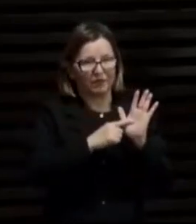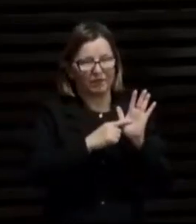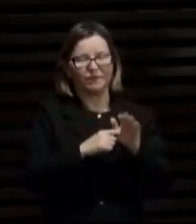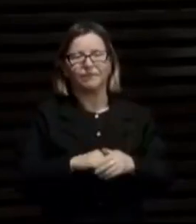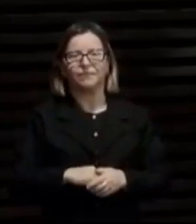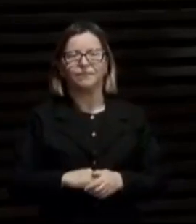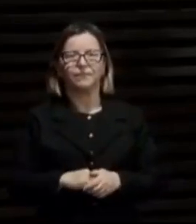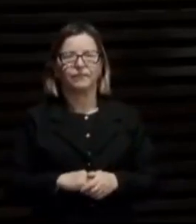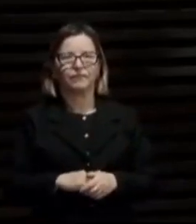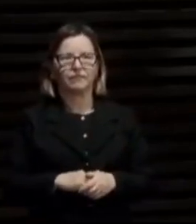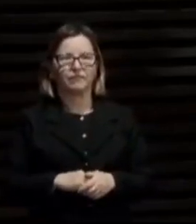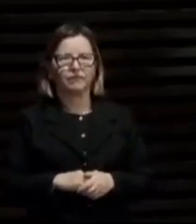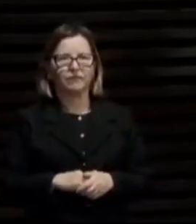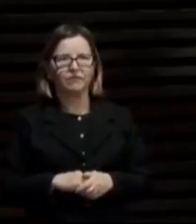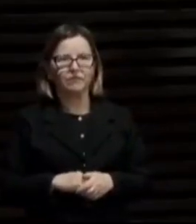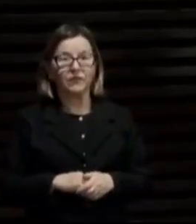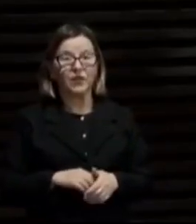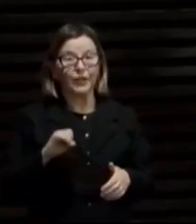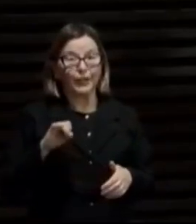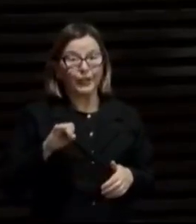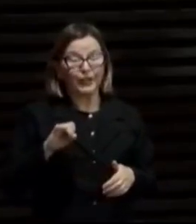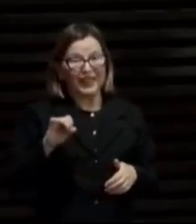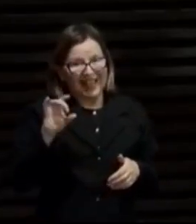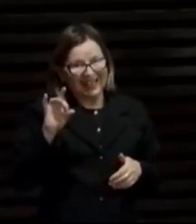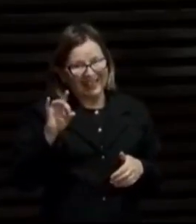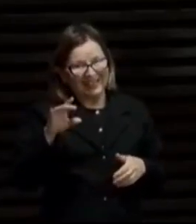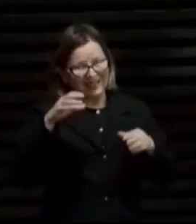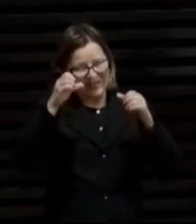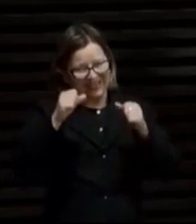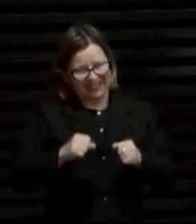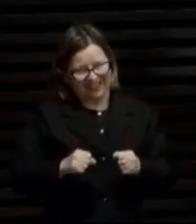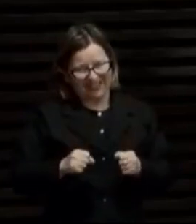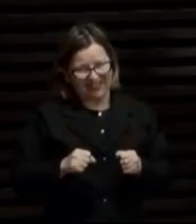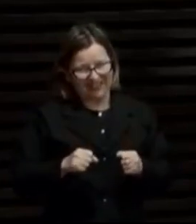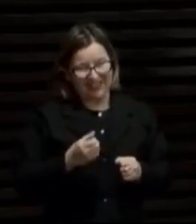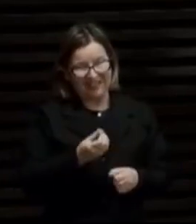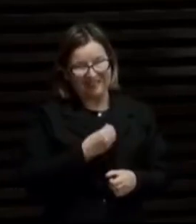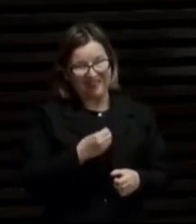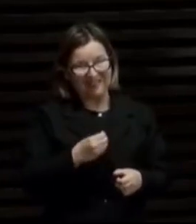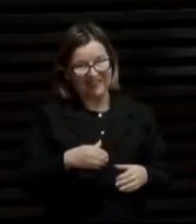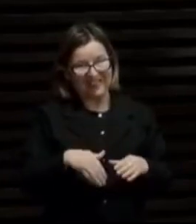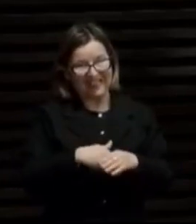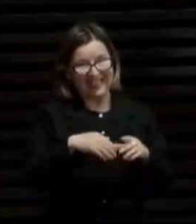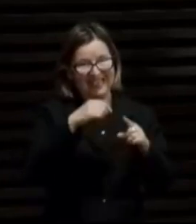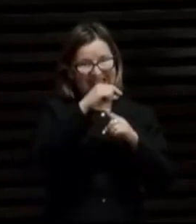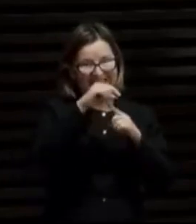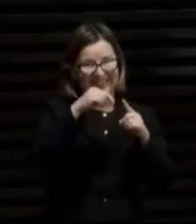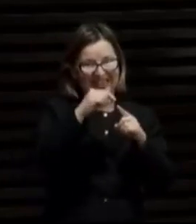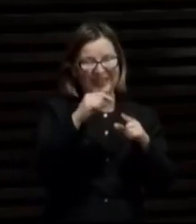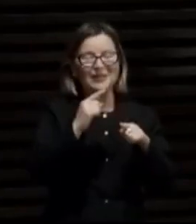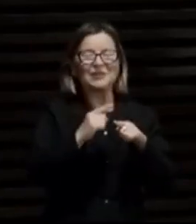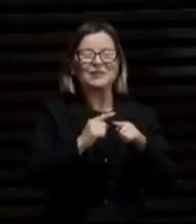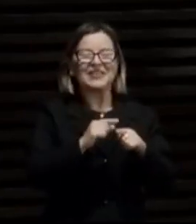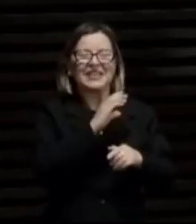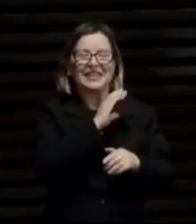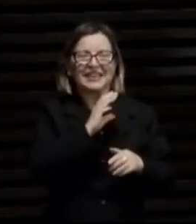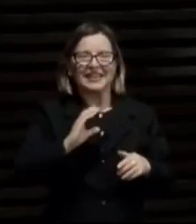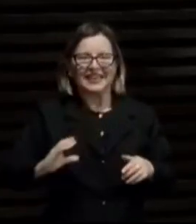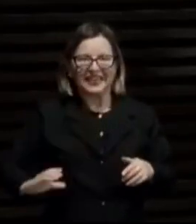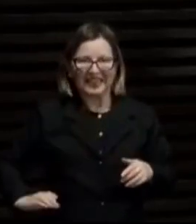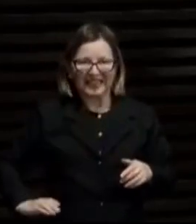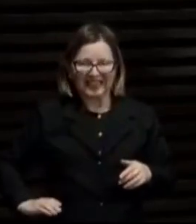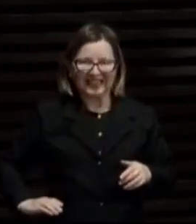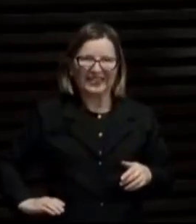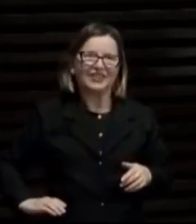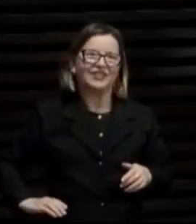Só é possível viver em santidade porque Cristo, que é santo, expiou o pecado. Expiar no